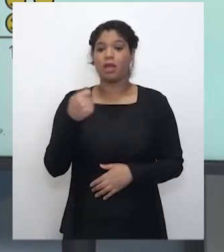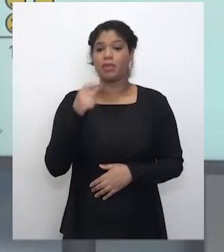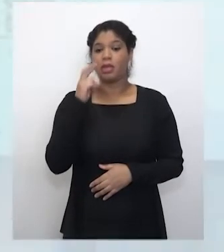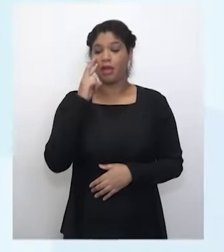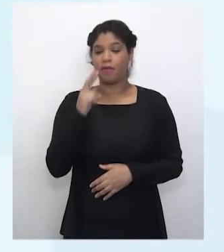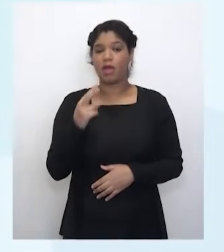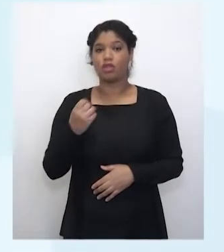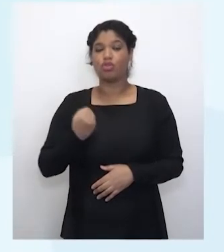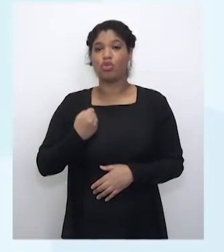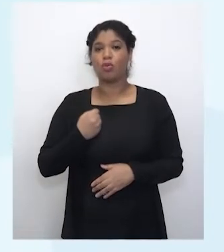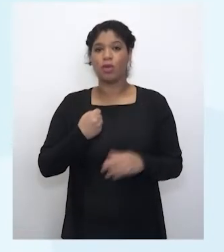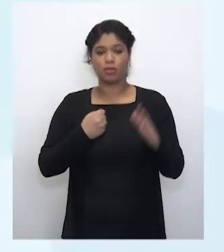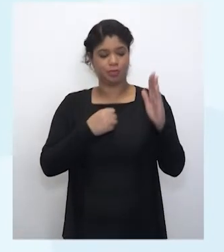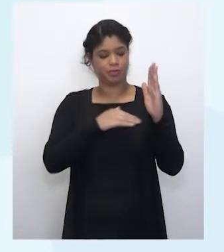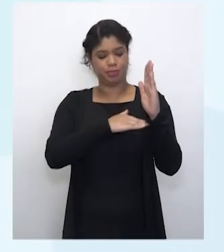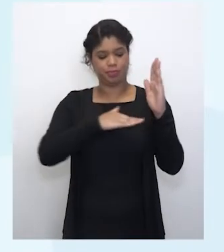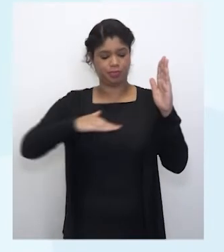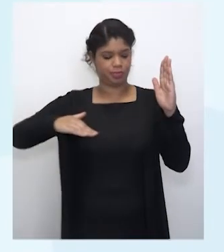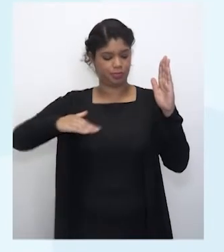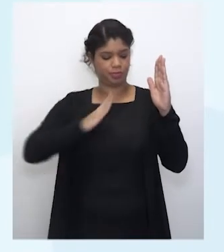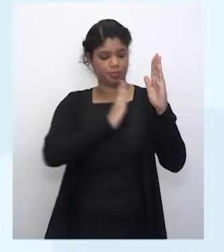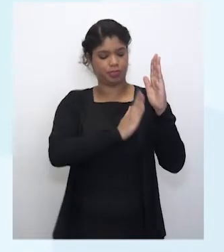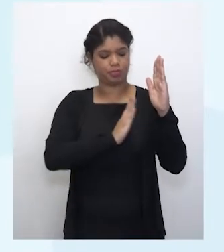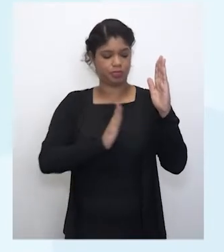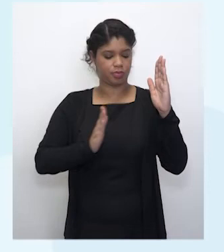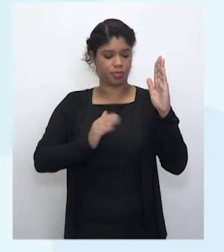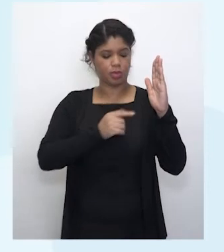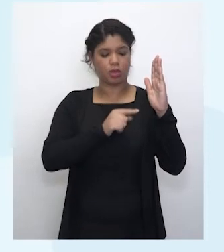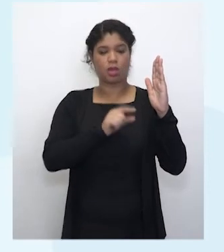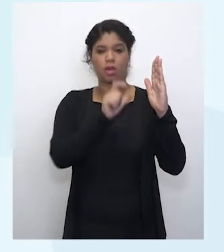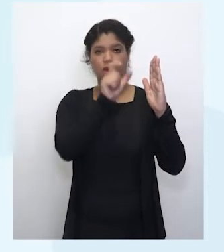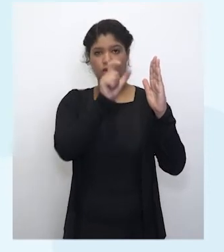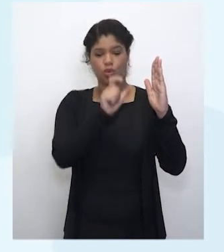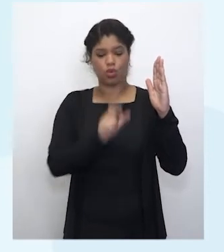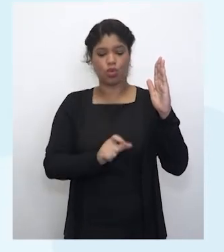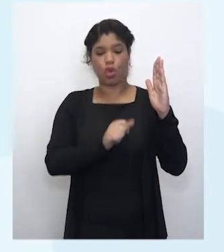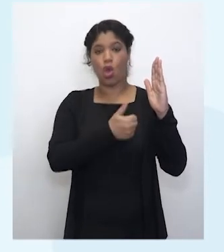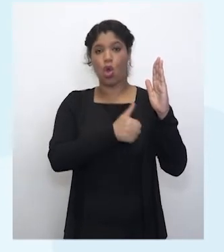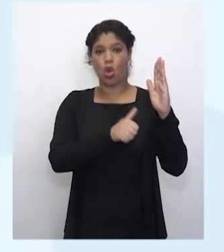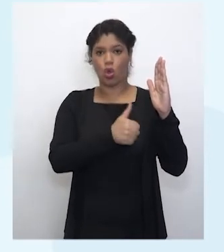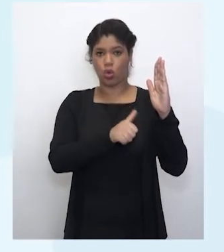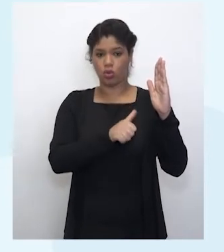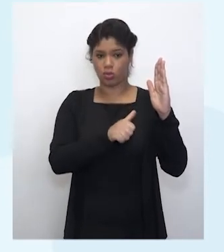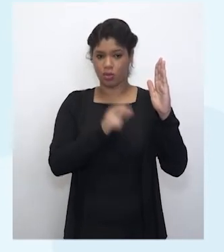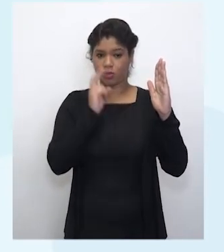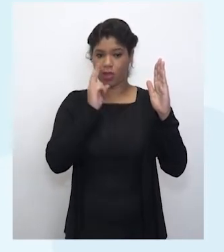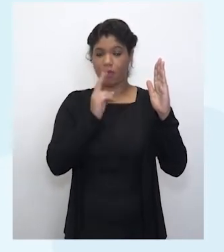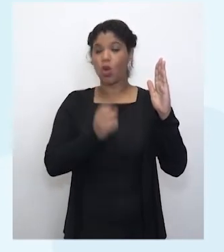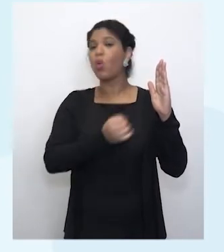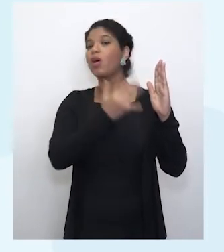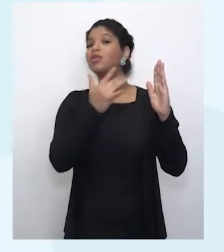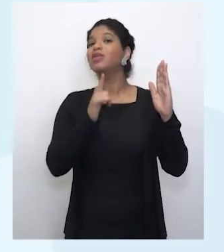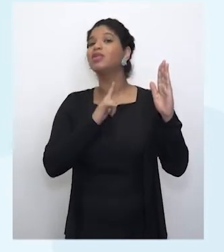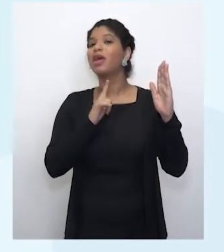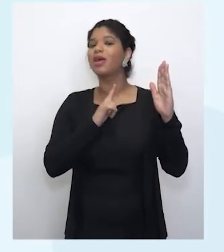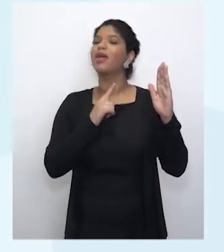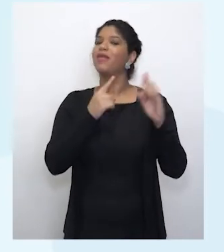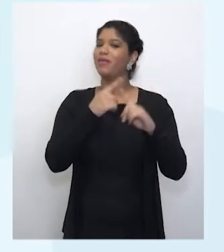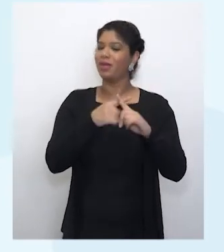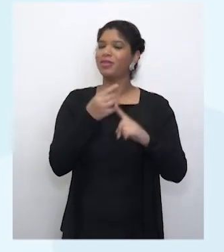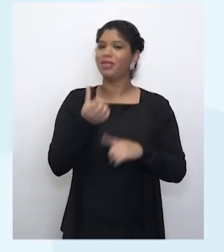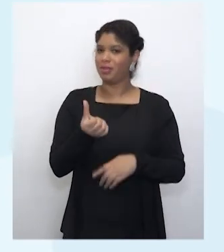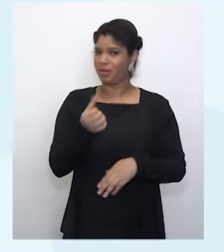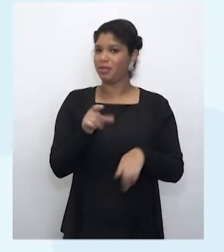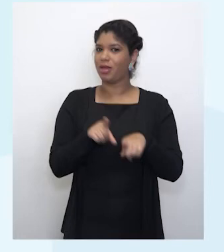coluna do 11 anos, porque é o que ele quer saber. Então, pega as carinhas do 11 anos também, multiplica por